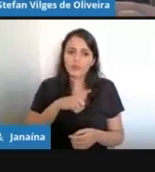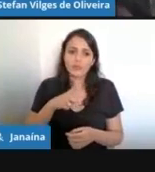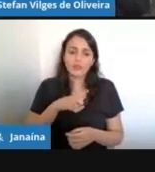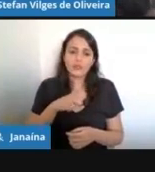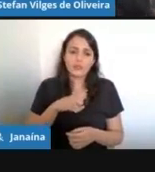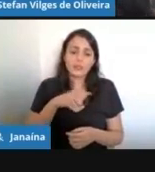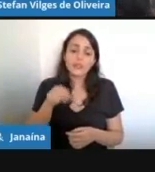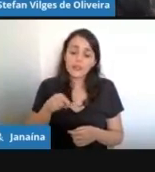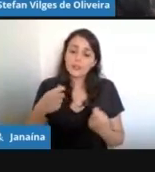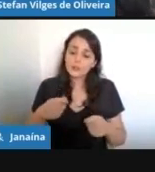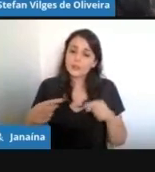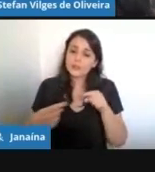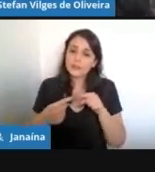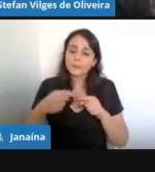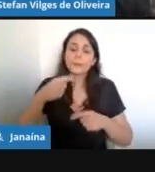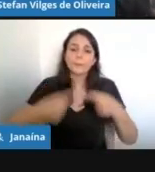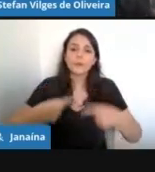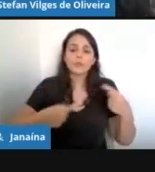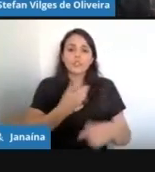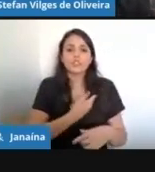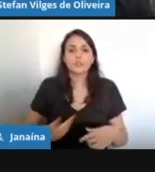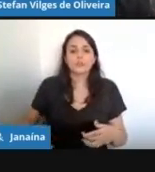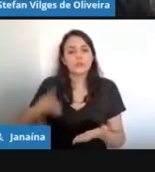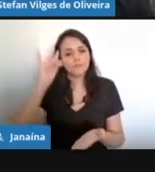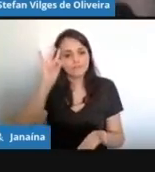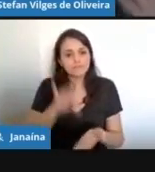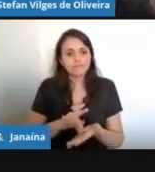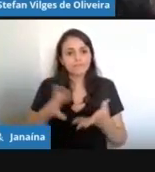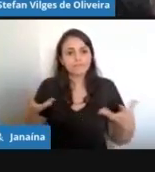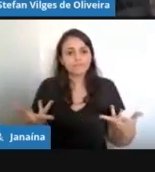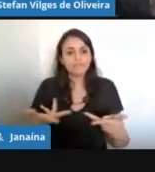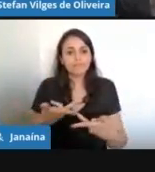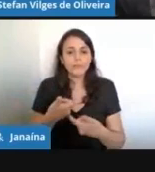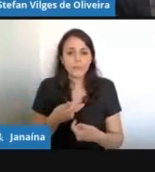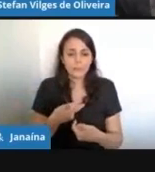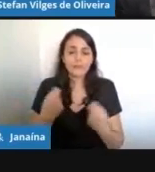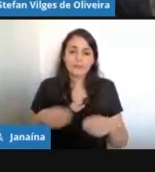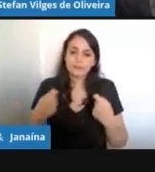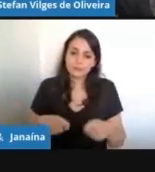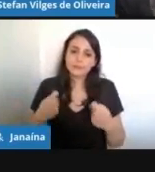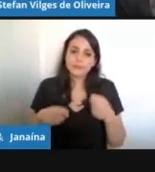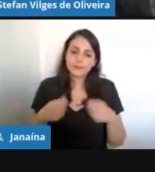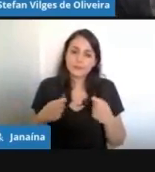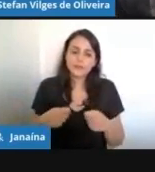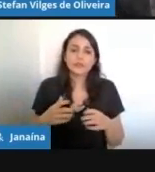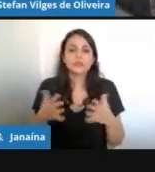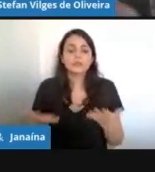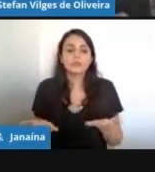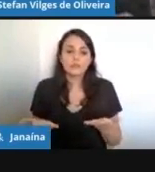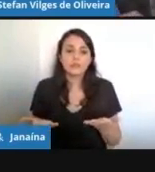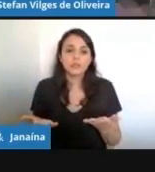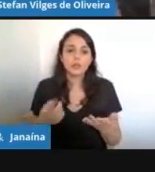públicas sejam efetivadas e para que análises como essa que eu vos apresentam sejam realizadas. Então, de certa forma,